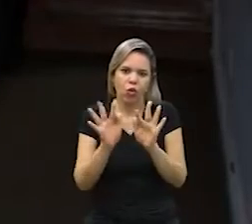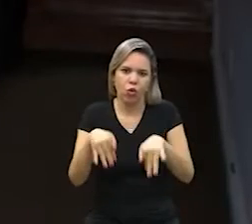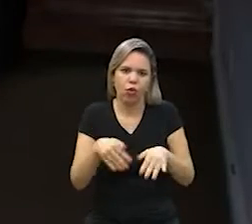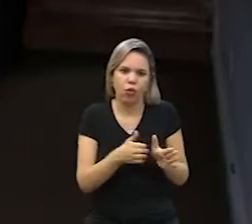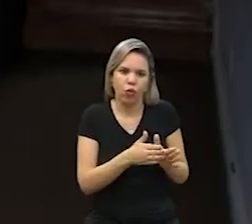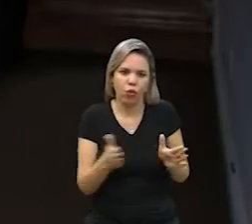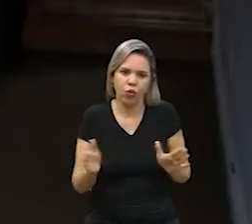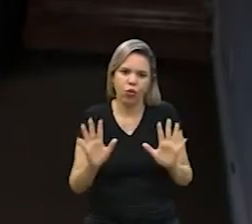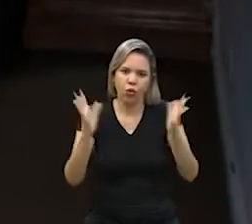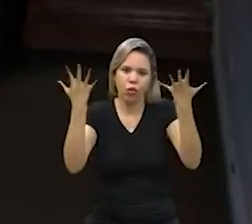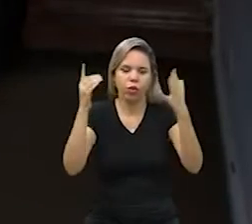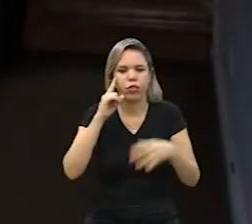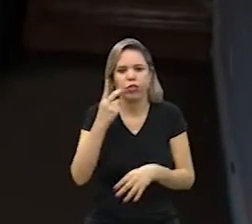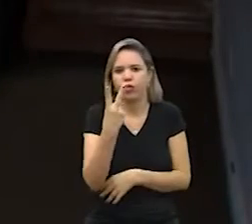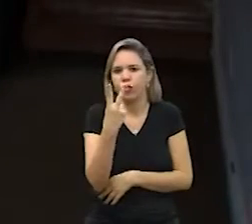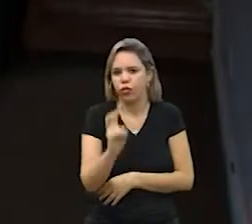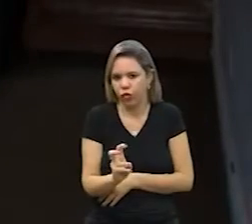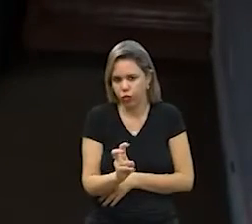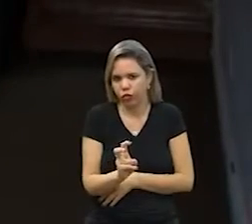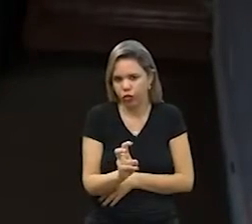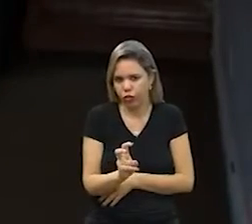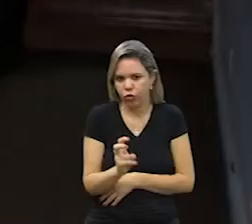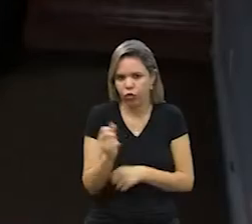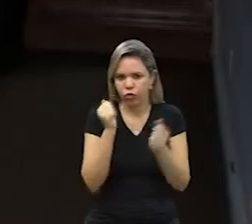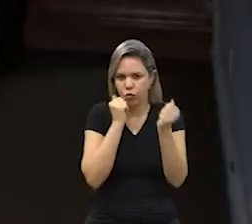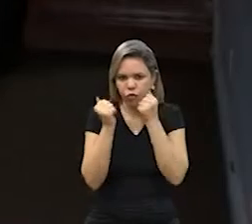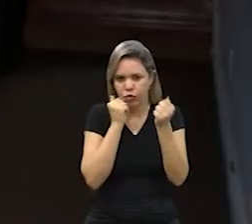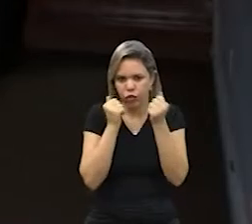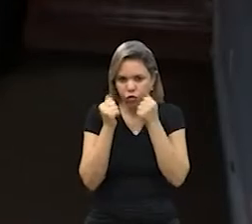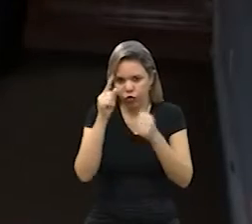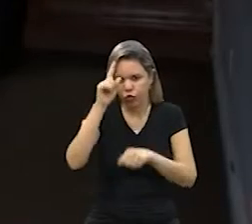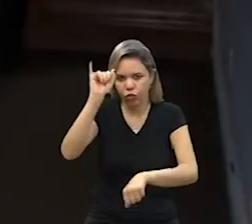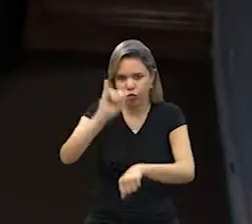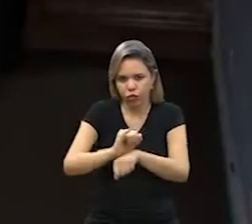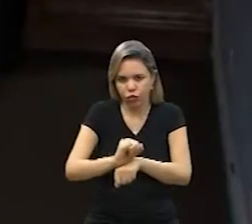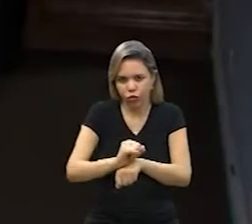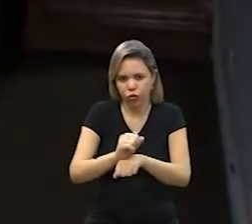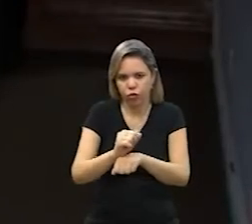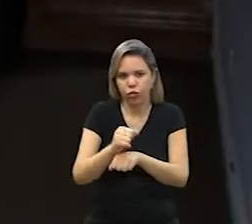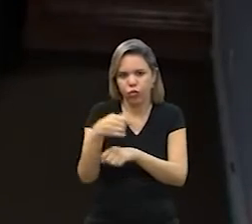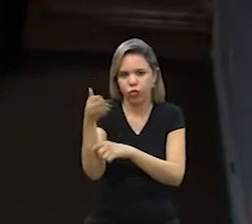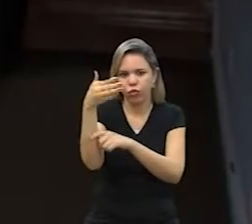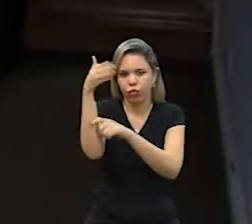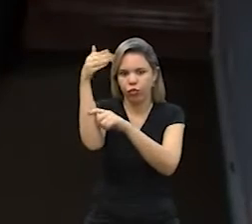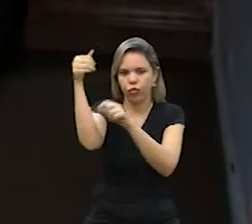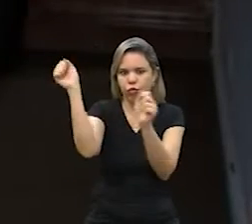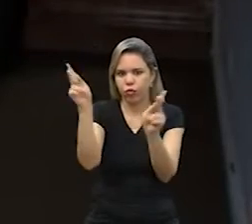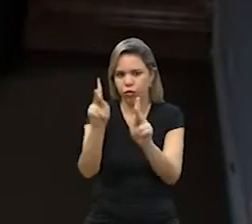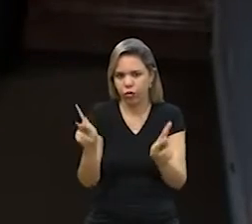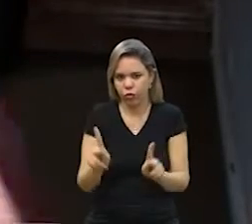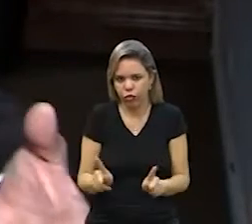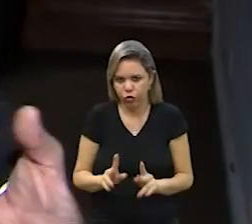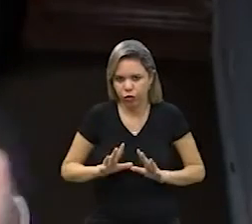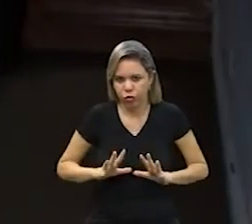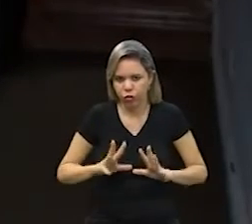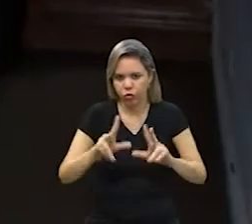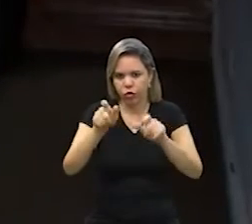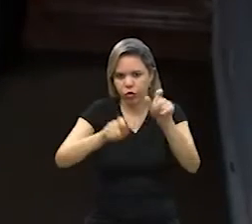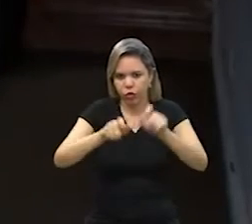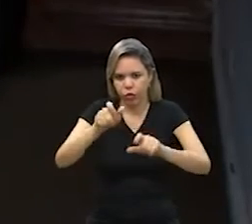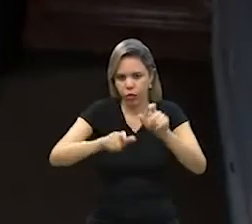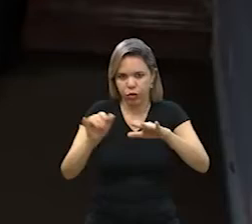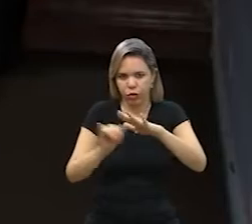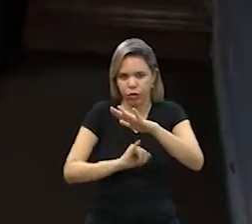fechando um ciclo, que é o dia 25 de julho, que é o Dia Internacional da Bandeira da Paz. Então, todas